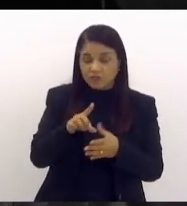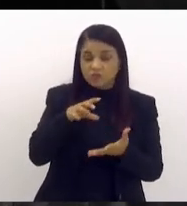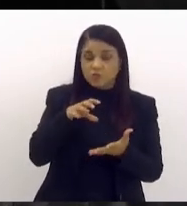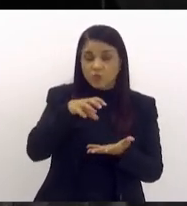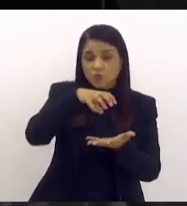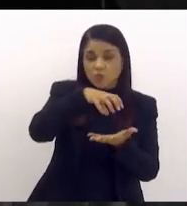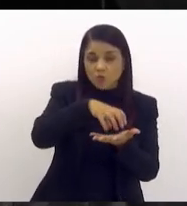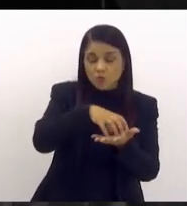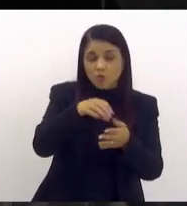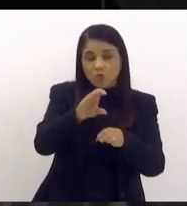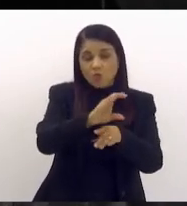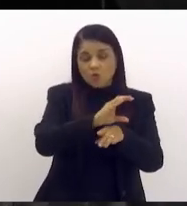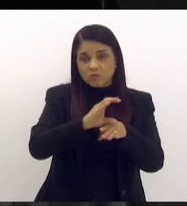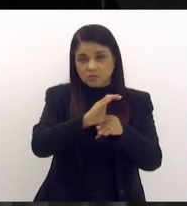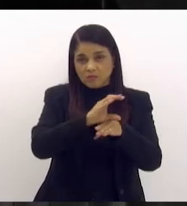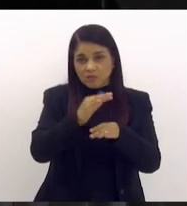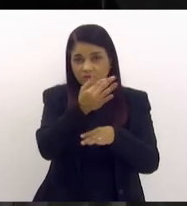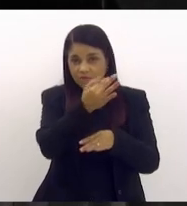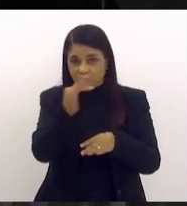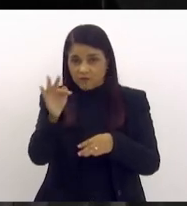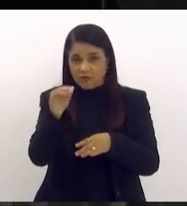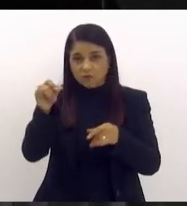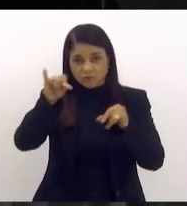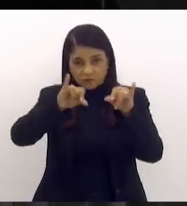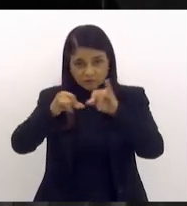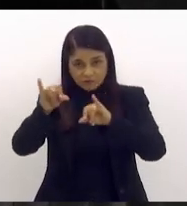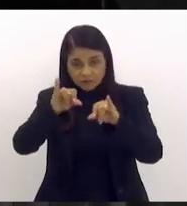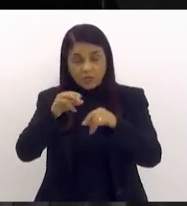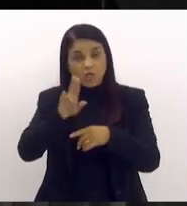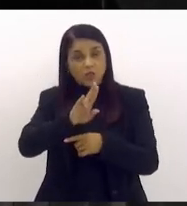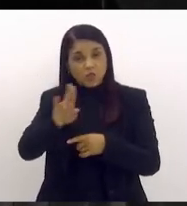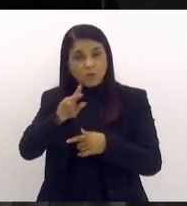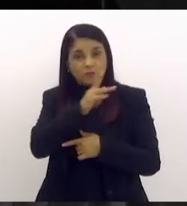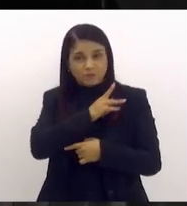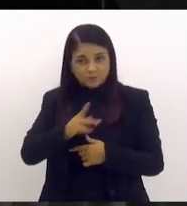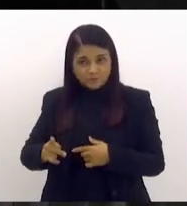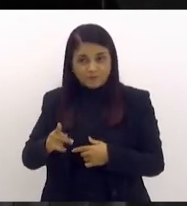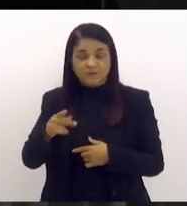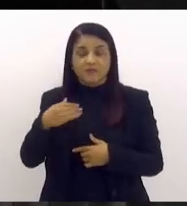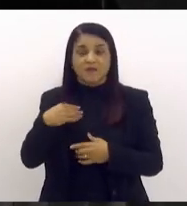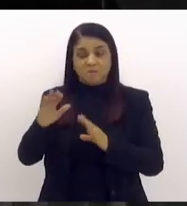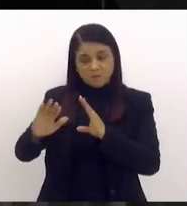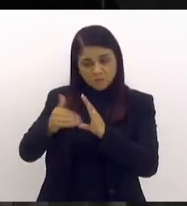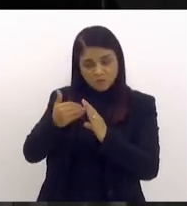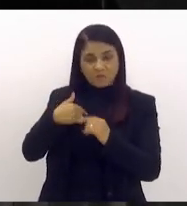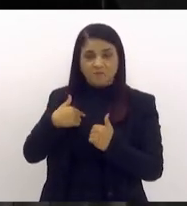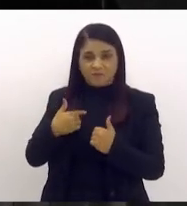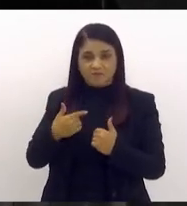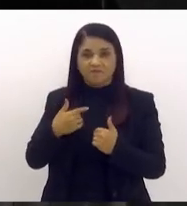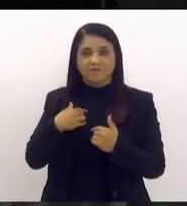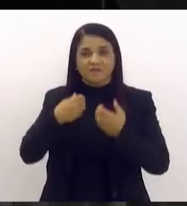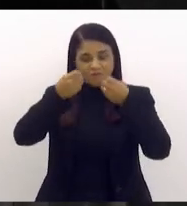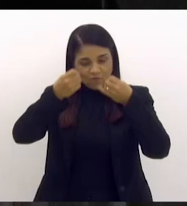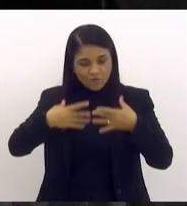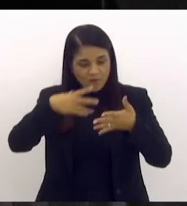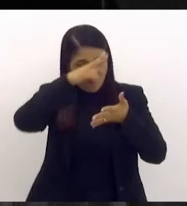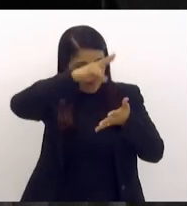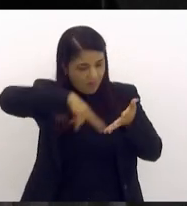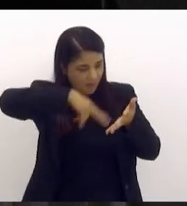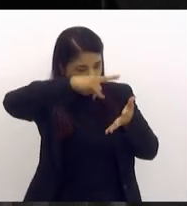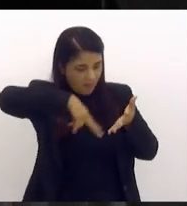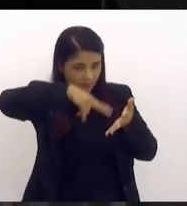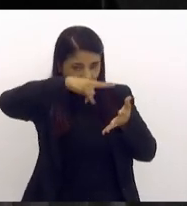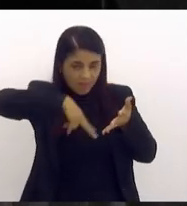química eh e em nome do presidente então ele mandou uma mensagem aqui deputada Verônica que eu vou fazer questão de ler até para